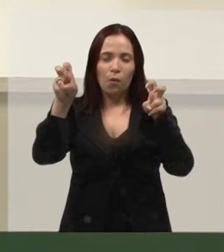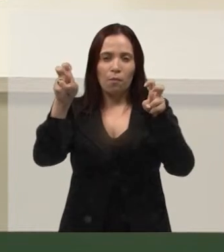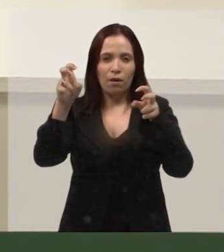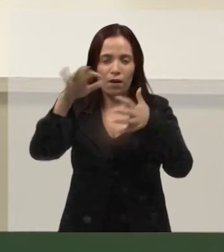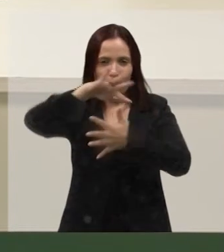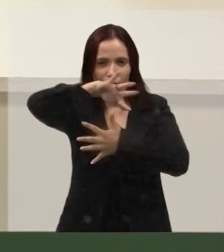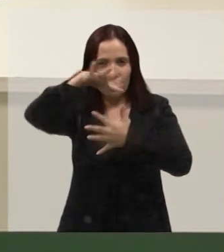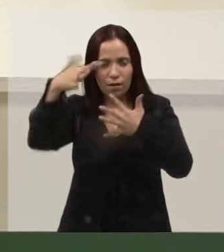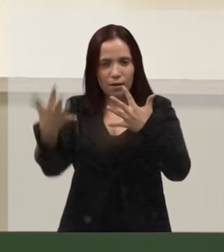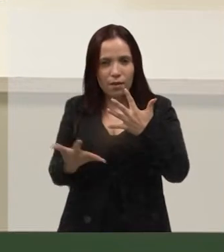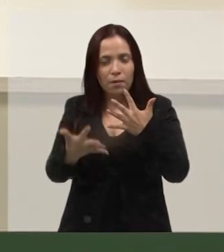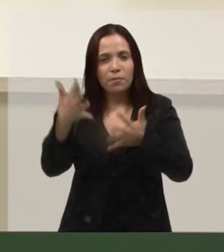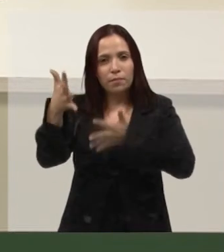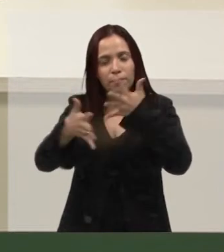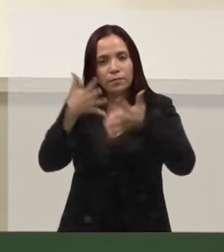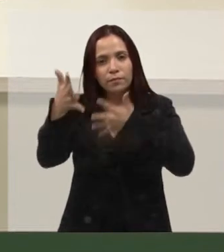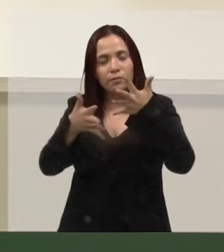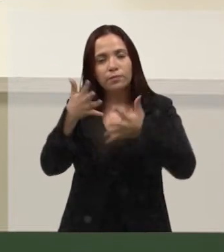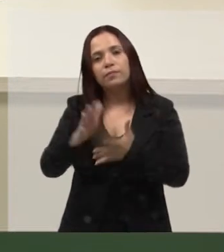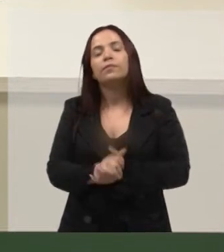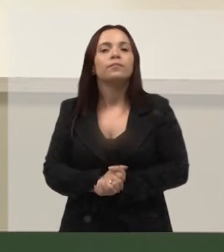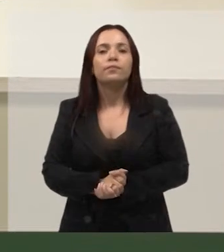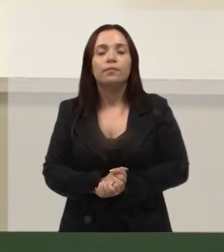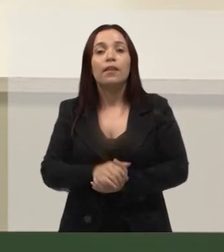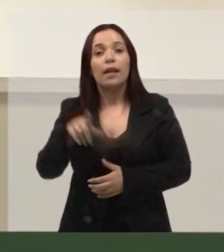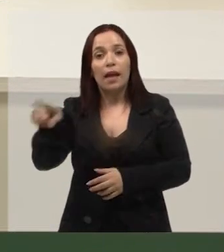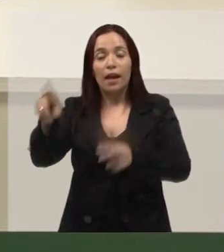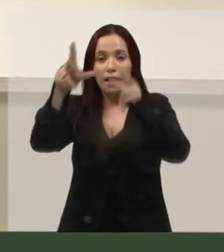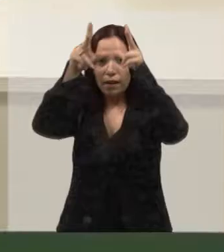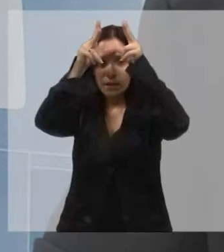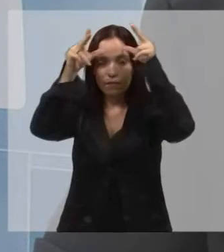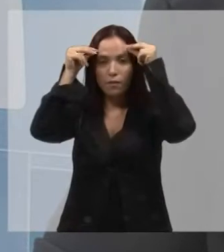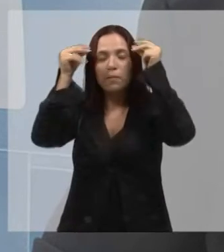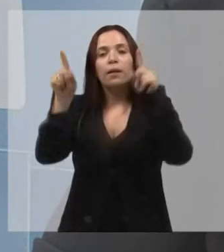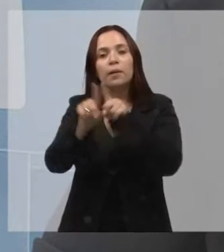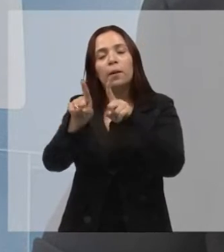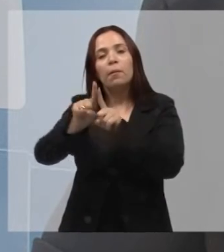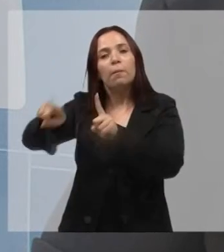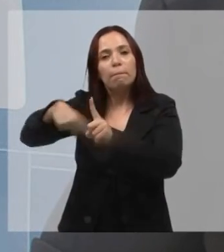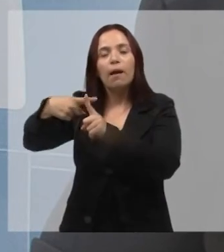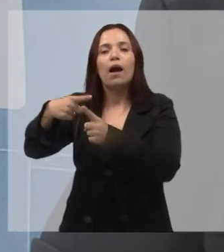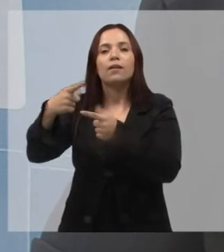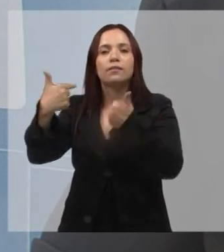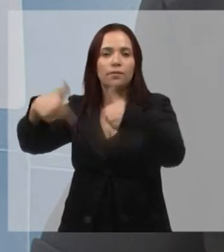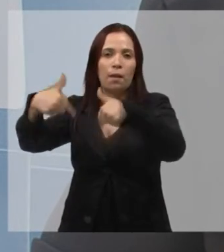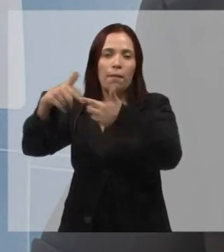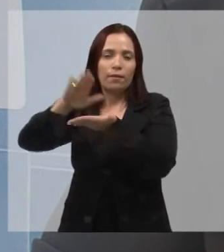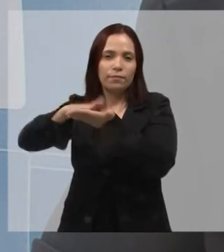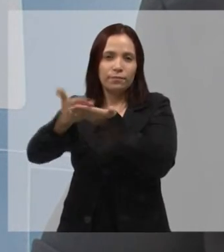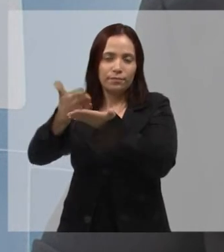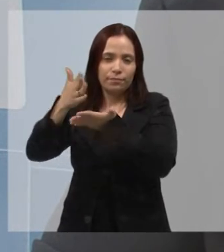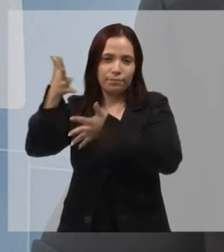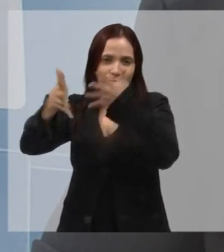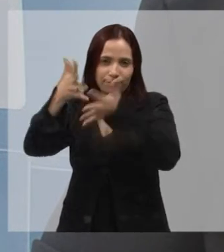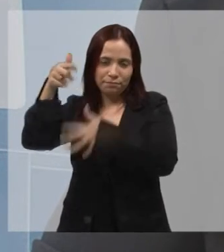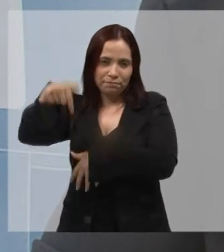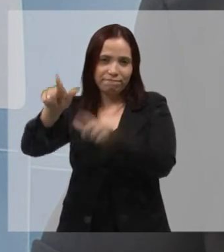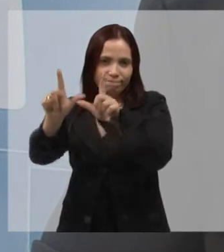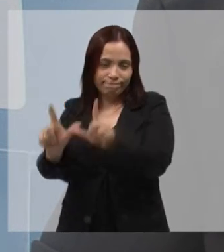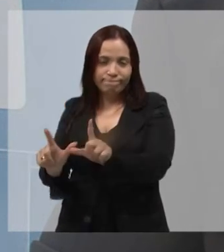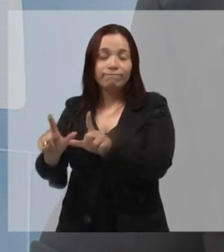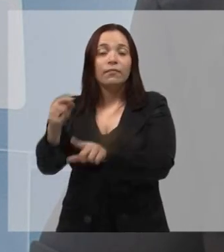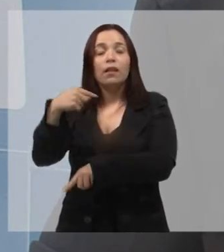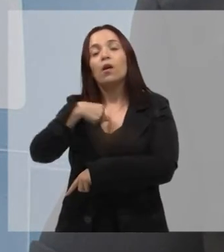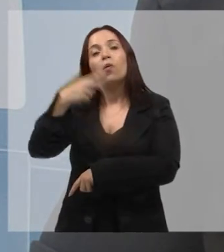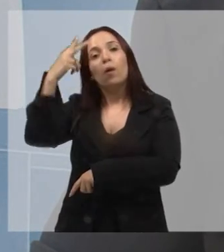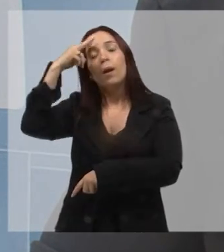falando. Nossa amiga Rebeca agora é Rebeca, enfermeira. que além de ser enfermeira, faz parte aqui das Libras. Por falar na questão das